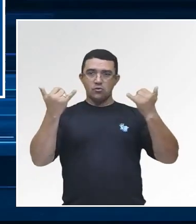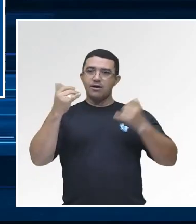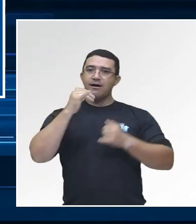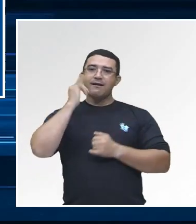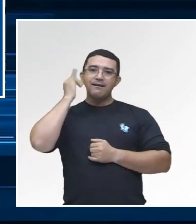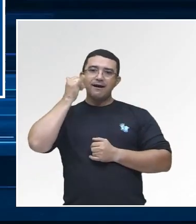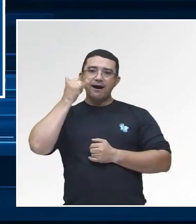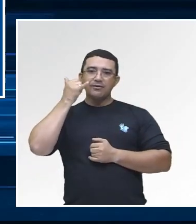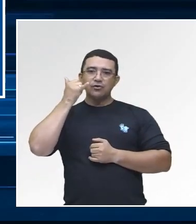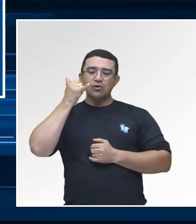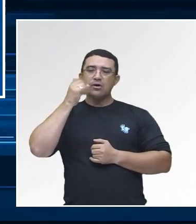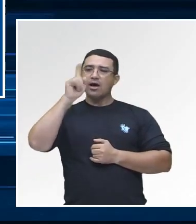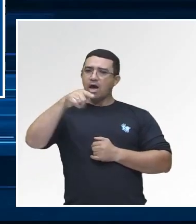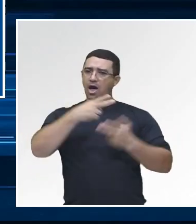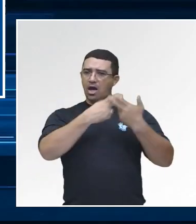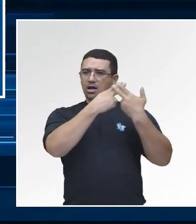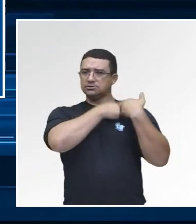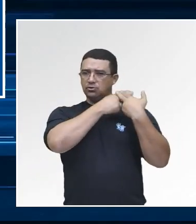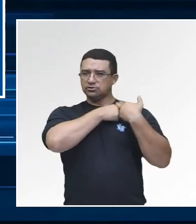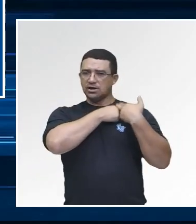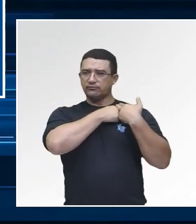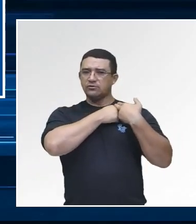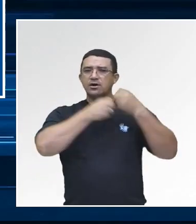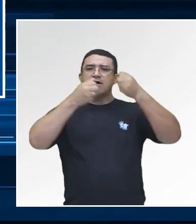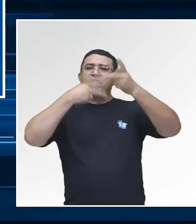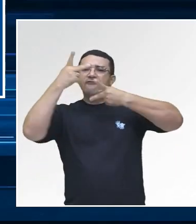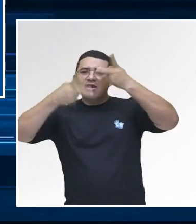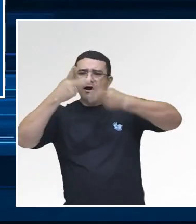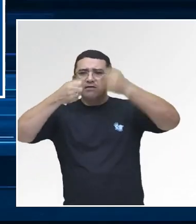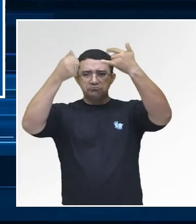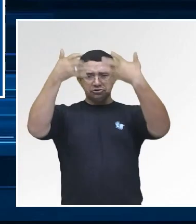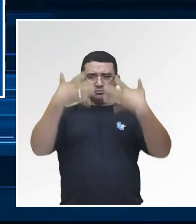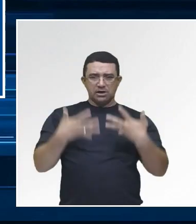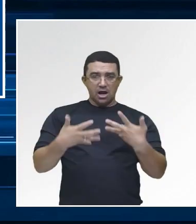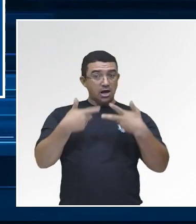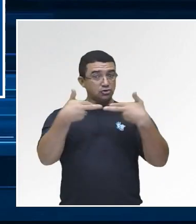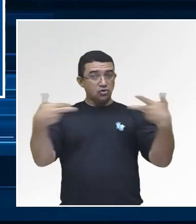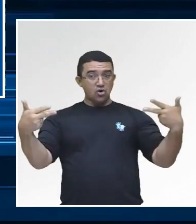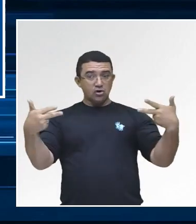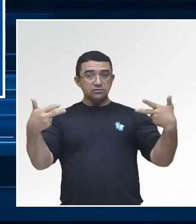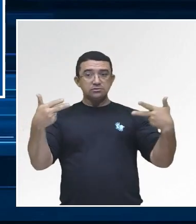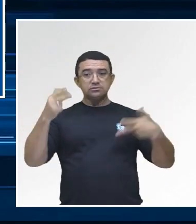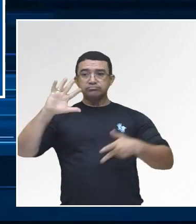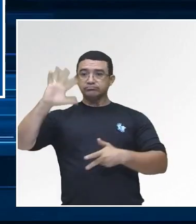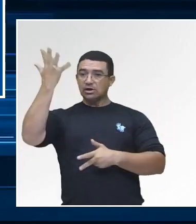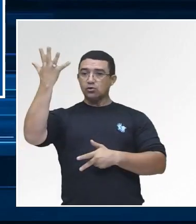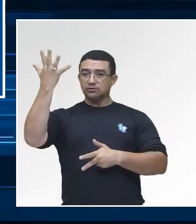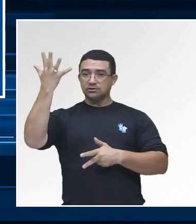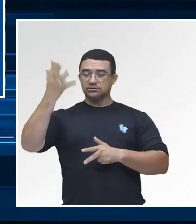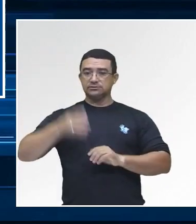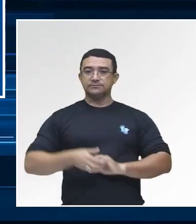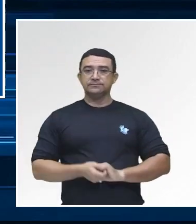responsável, né, para narrar, né, os acontecimentos. Então, esse